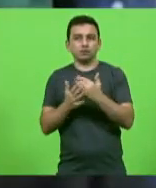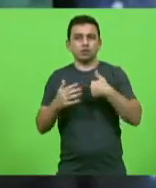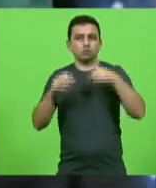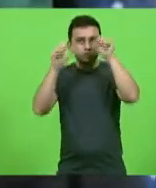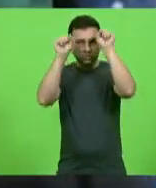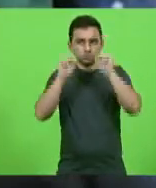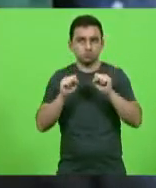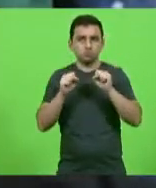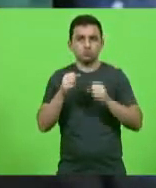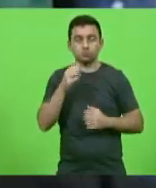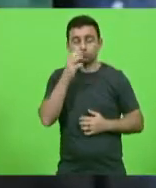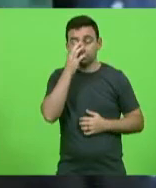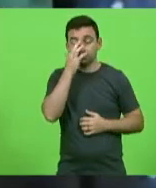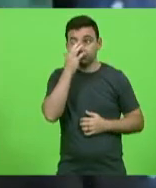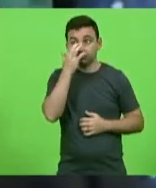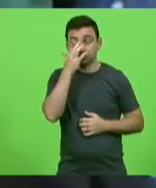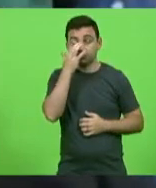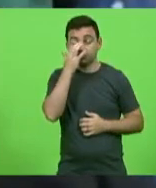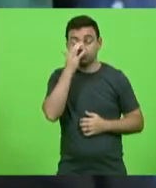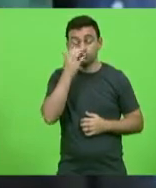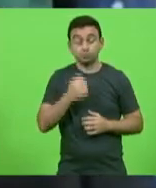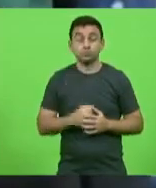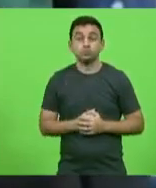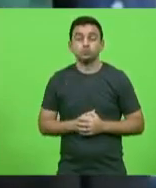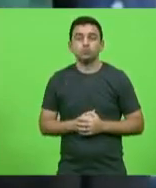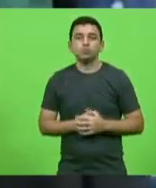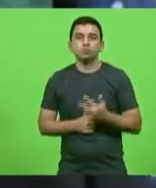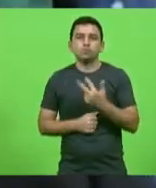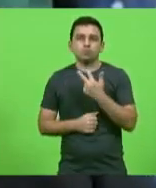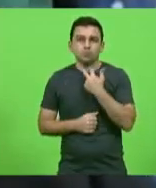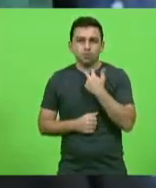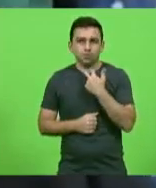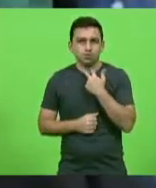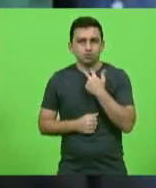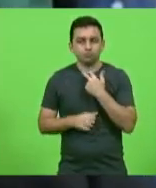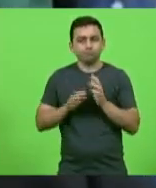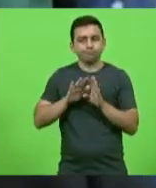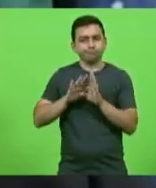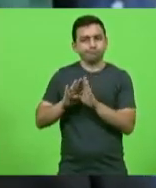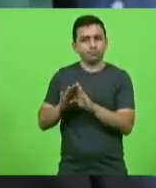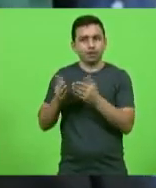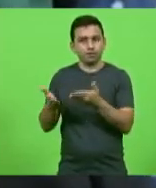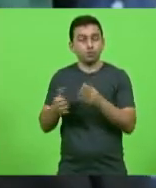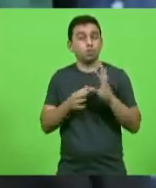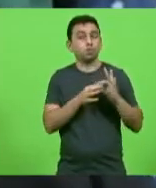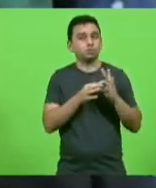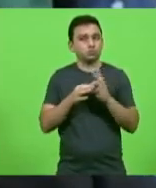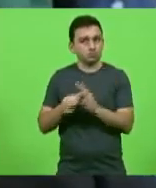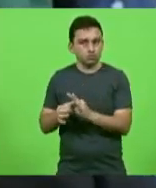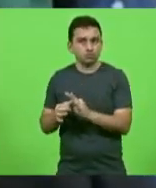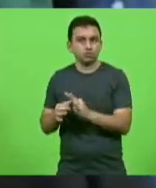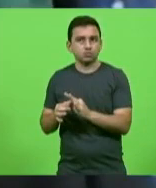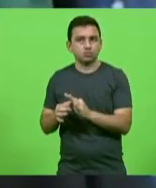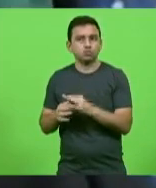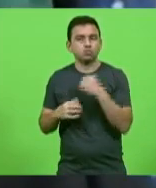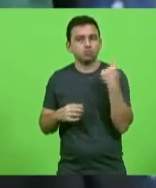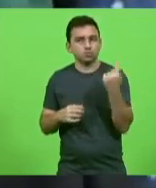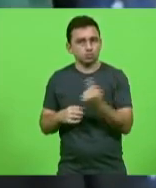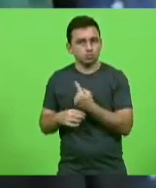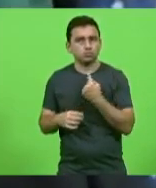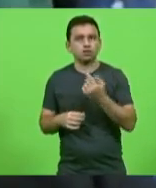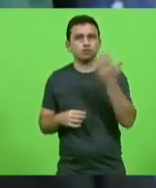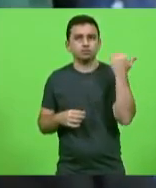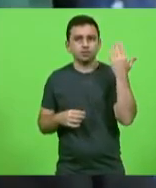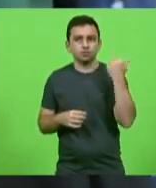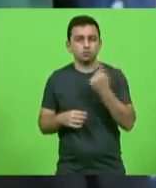cuida disso e não se pode deixar de lado o contexto histórico no qual estávamos inseridos